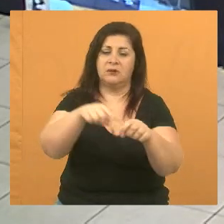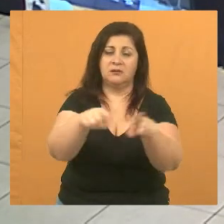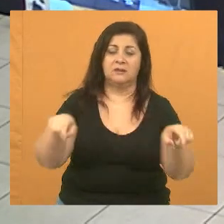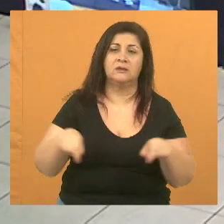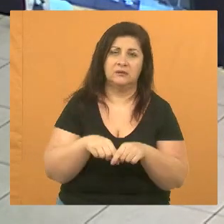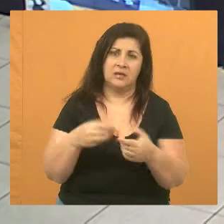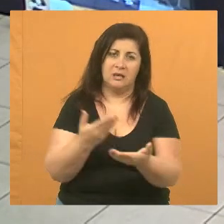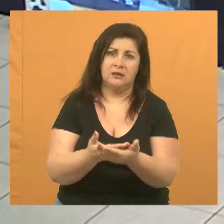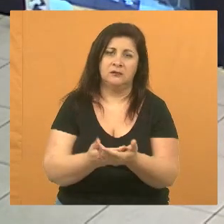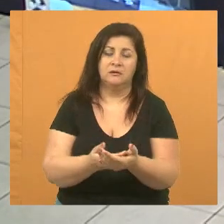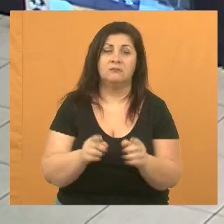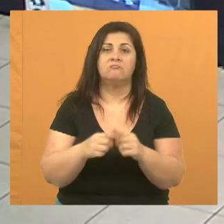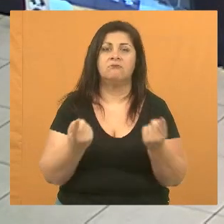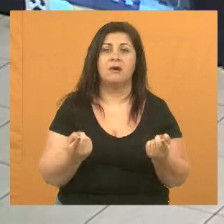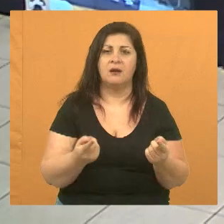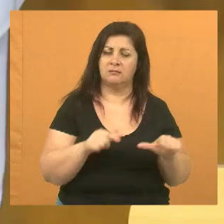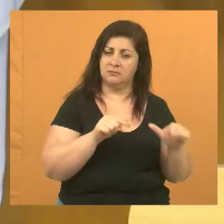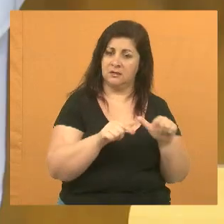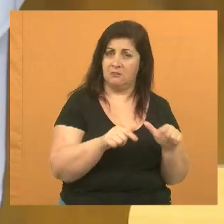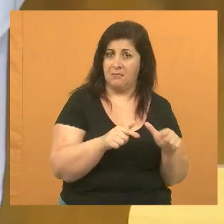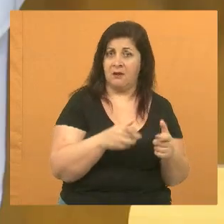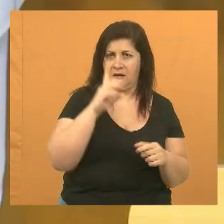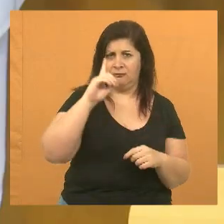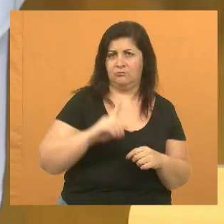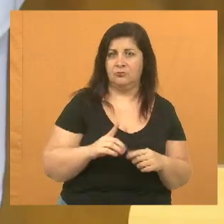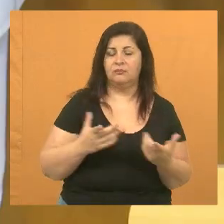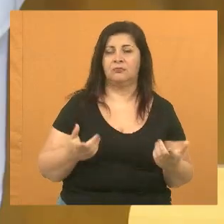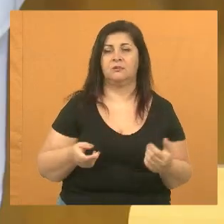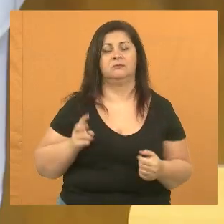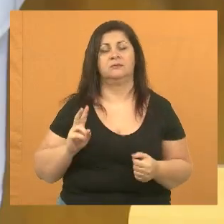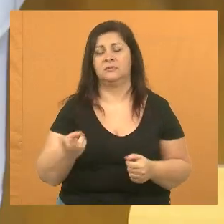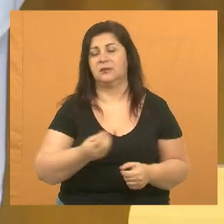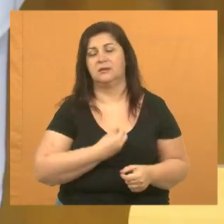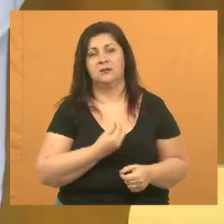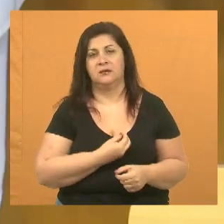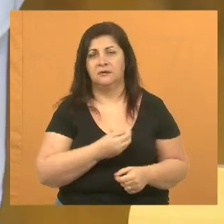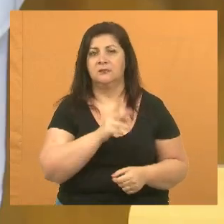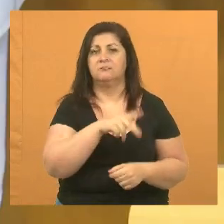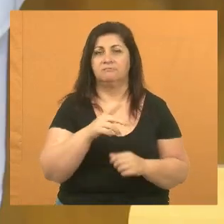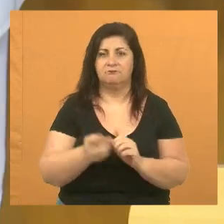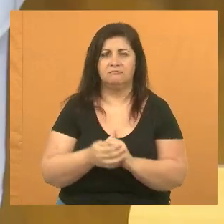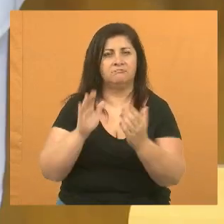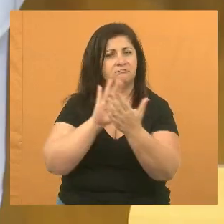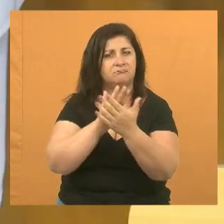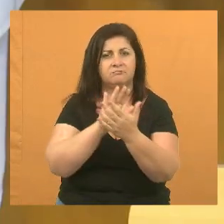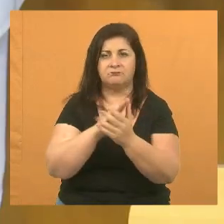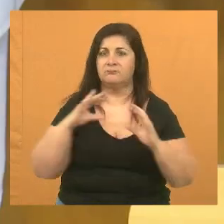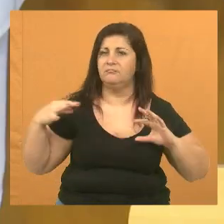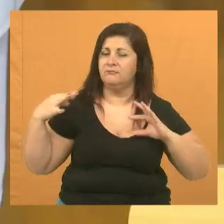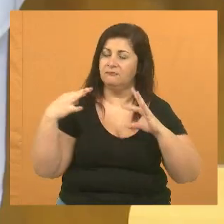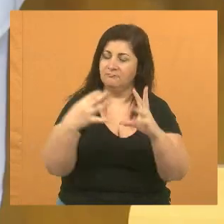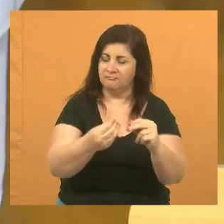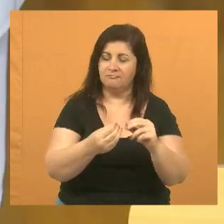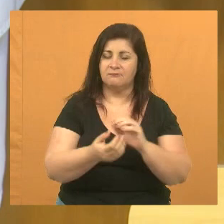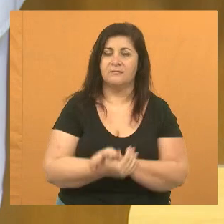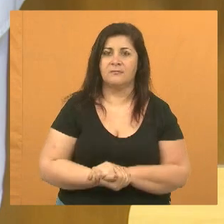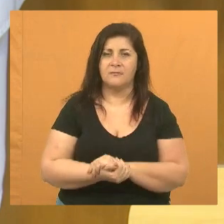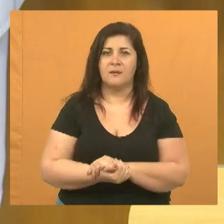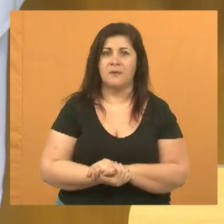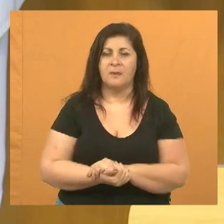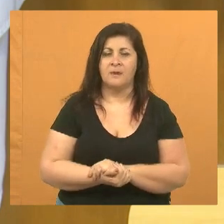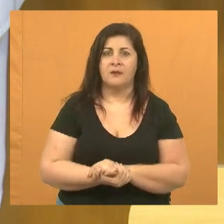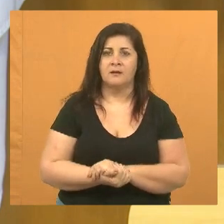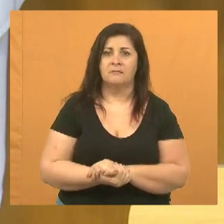numa função de gestão e continuamos sendo professores. Parabéns a todos. E aqui o